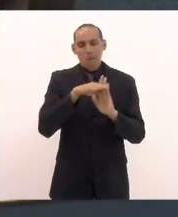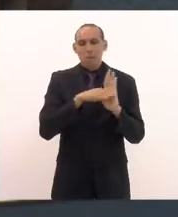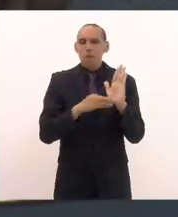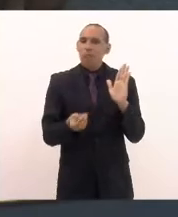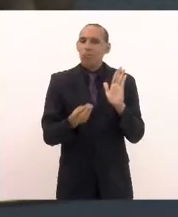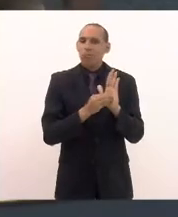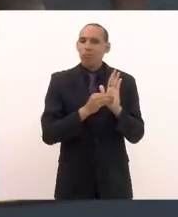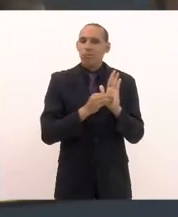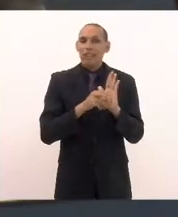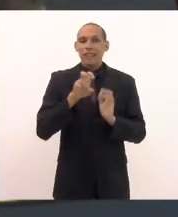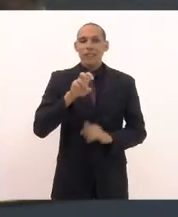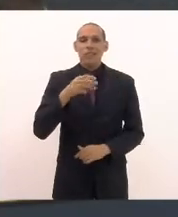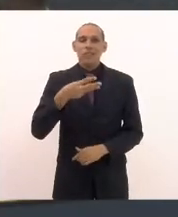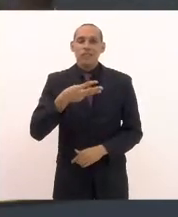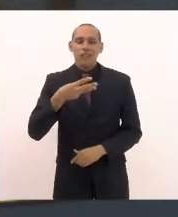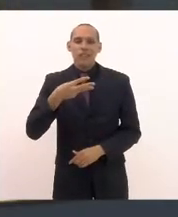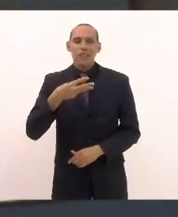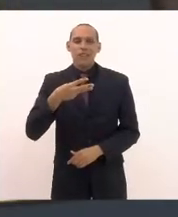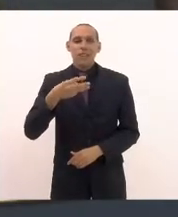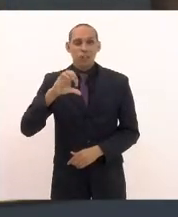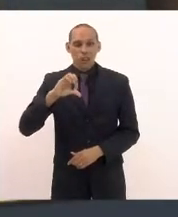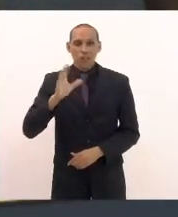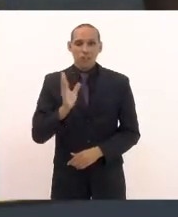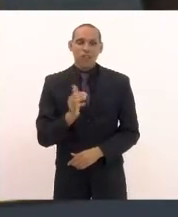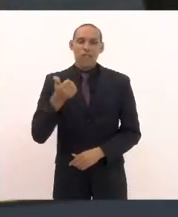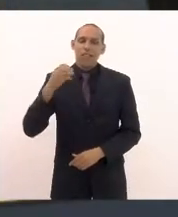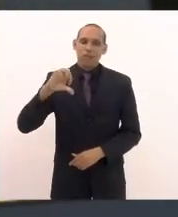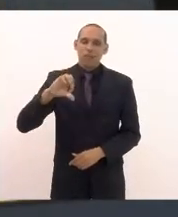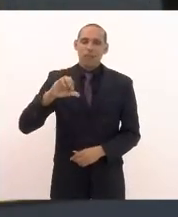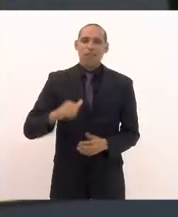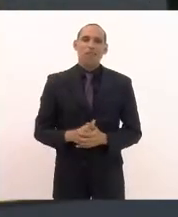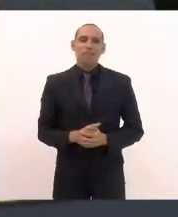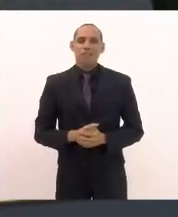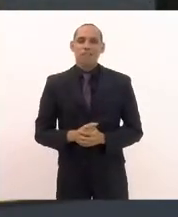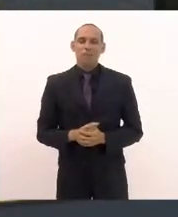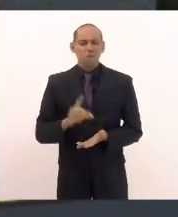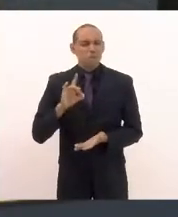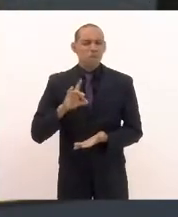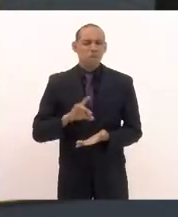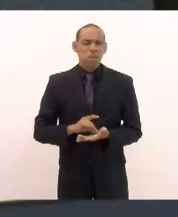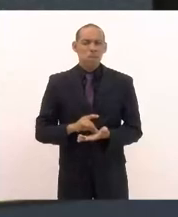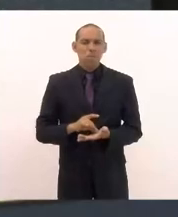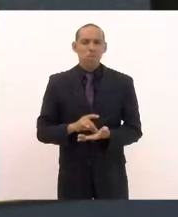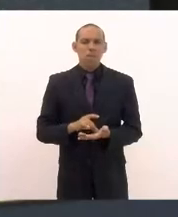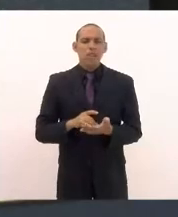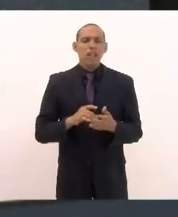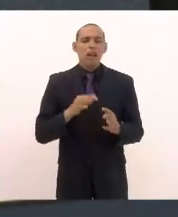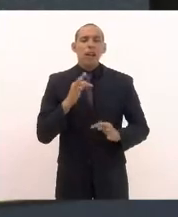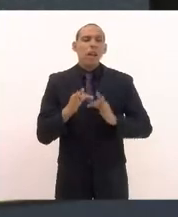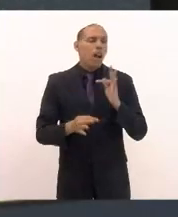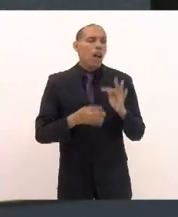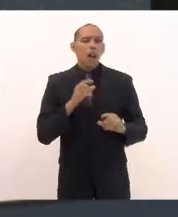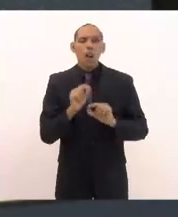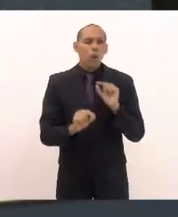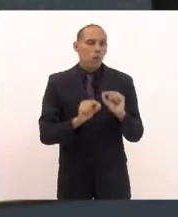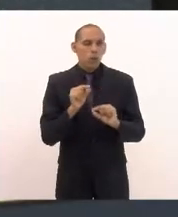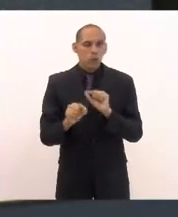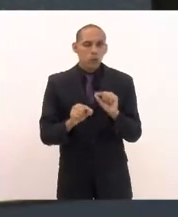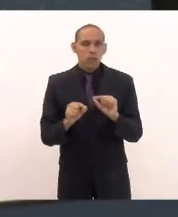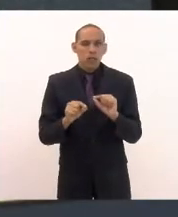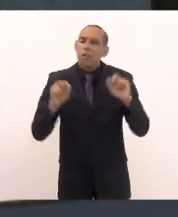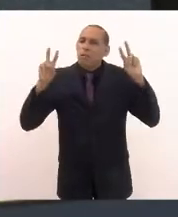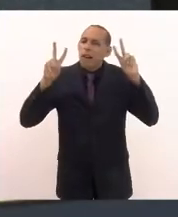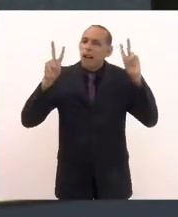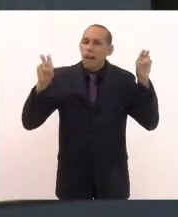projeto de lei 539 de 2019, que, na verdade, continua tratando das questões relativas